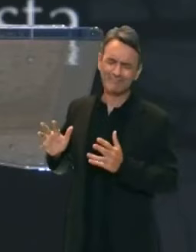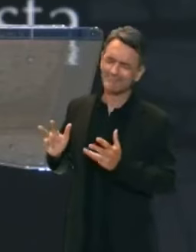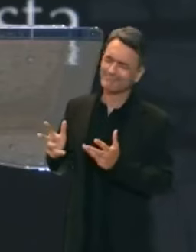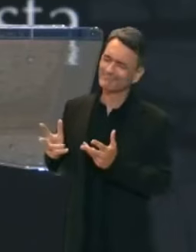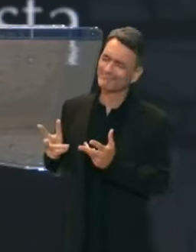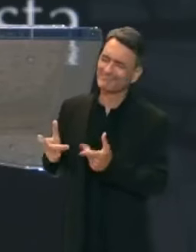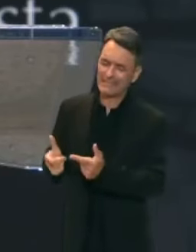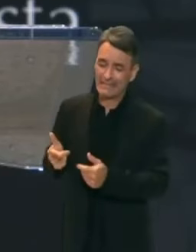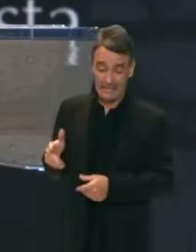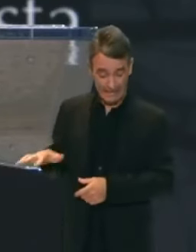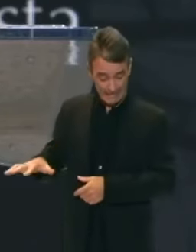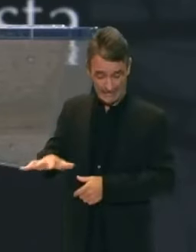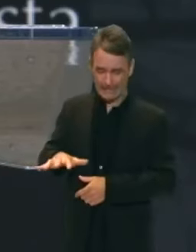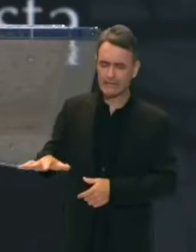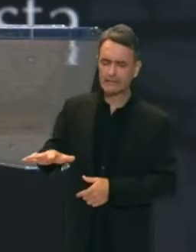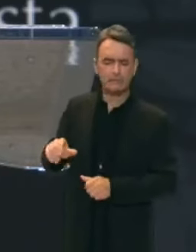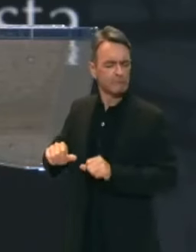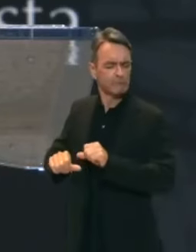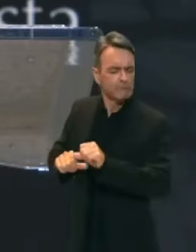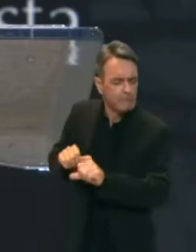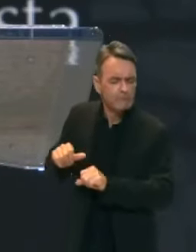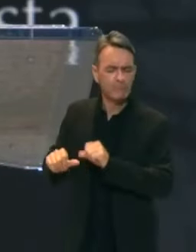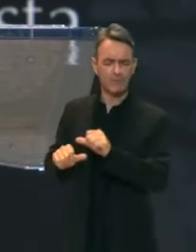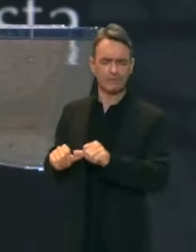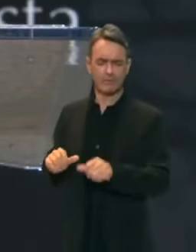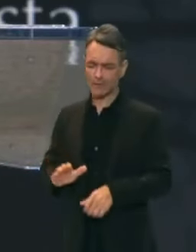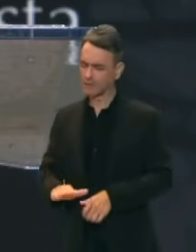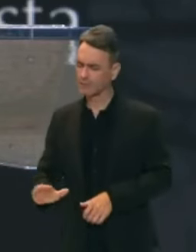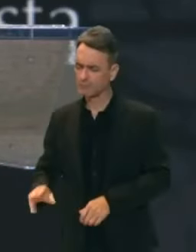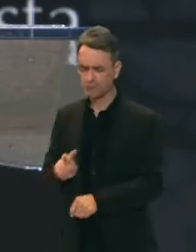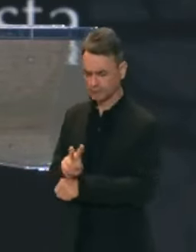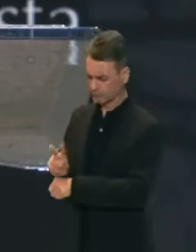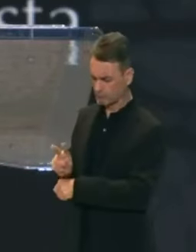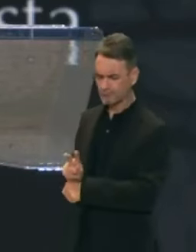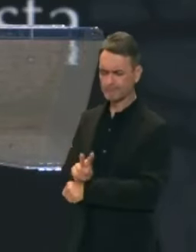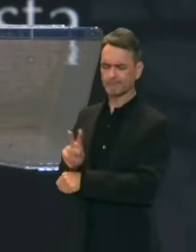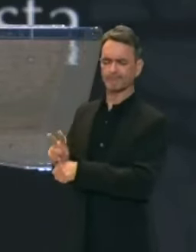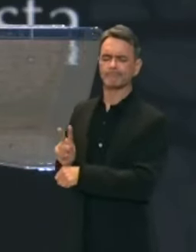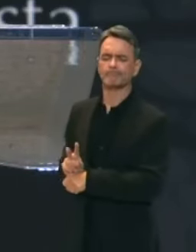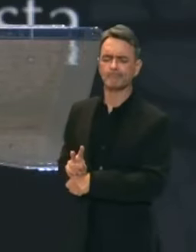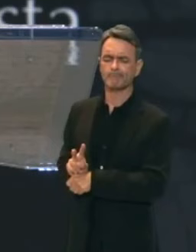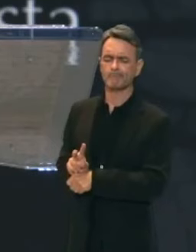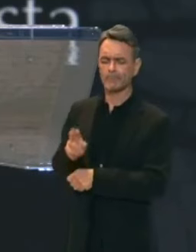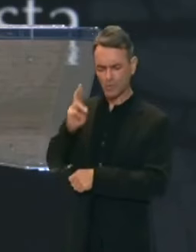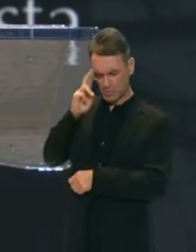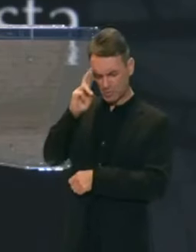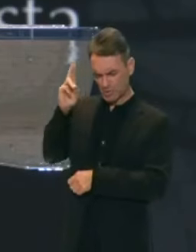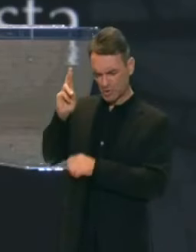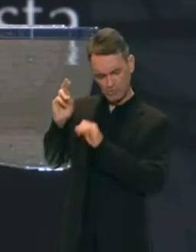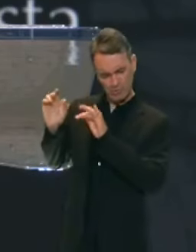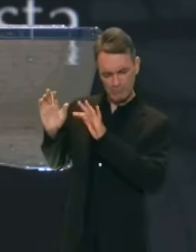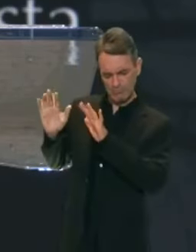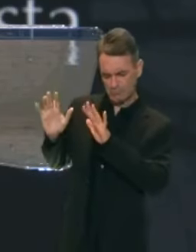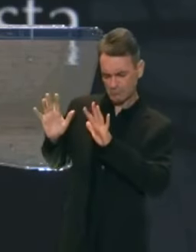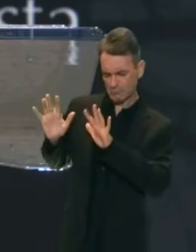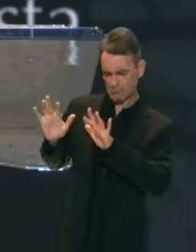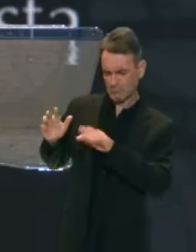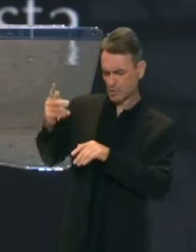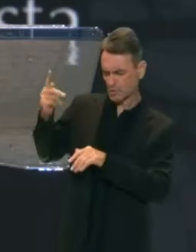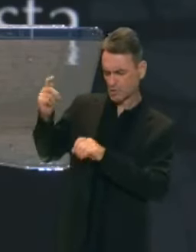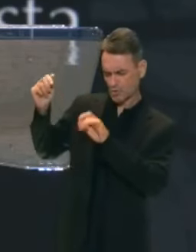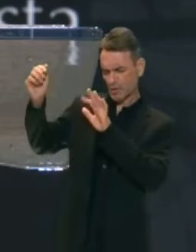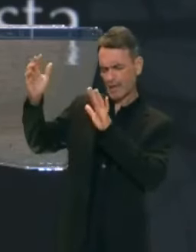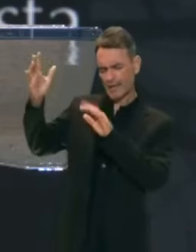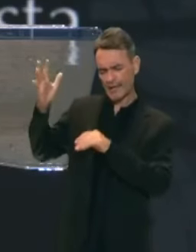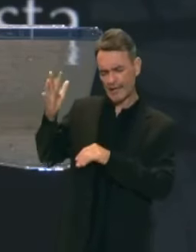sejam transformados. Que as crianças sejam protegidas. Que o Senhor derrame sobre a vida delas a tua graça, a